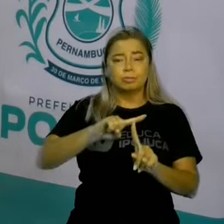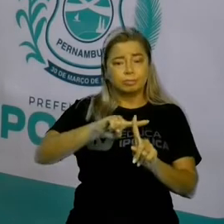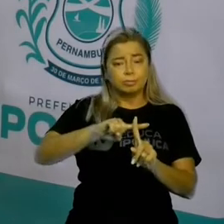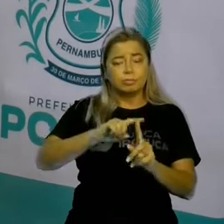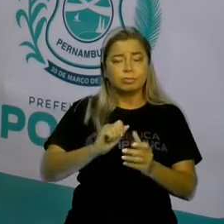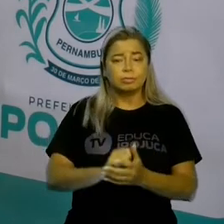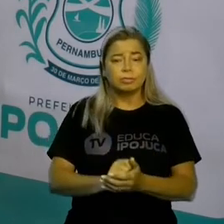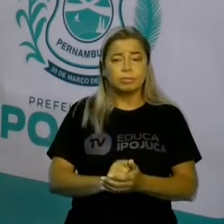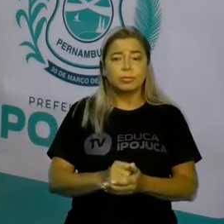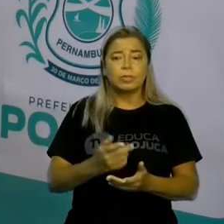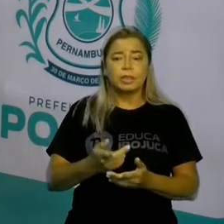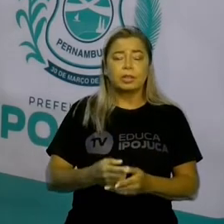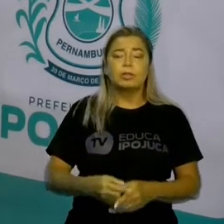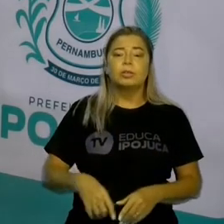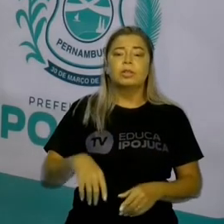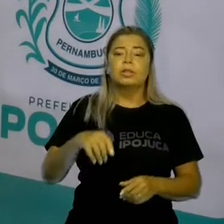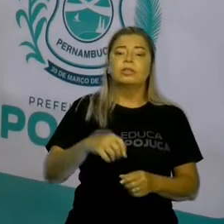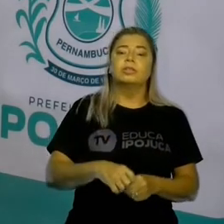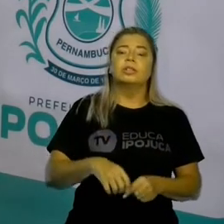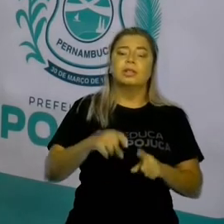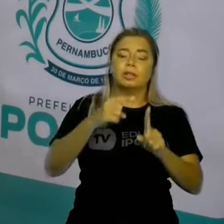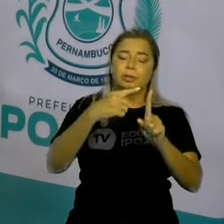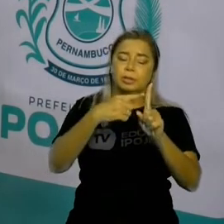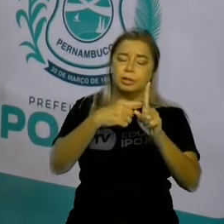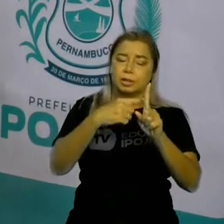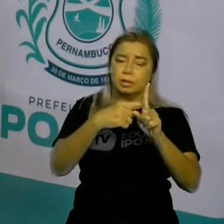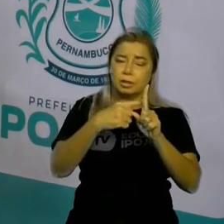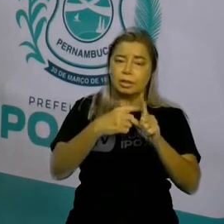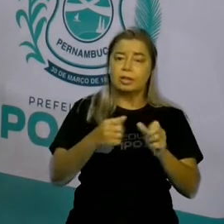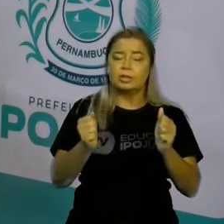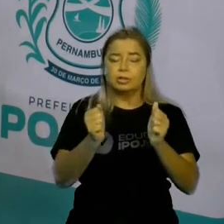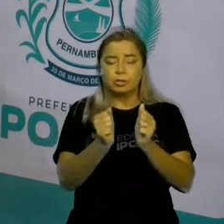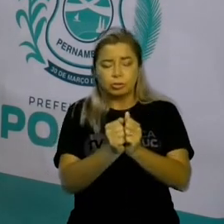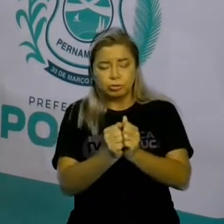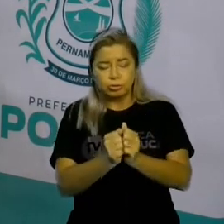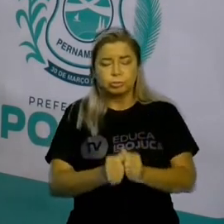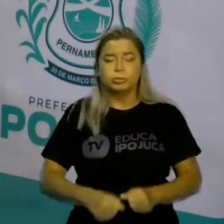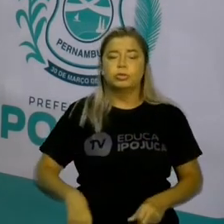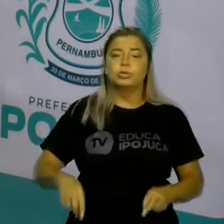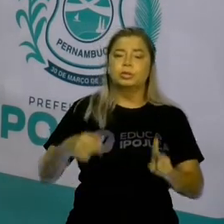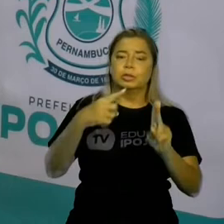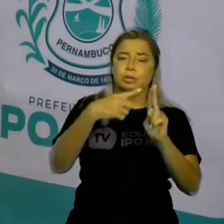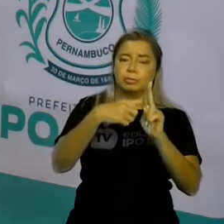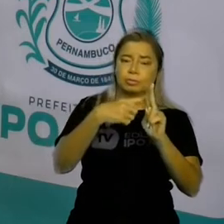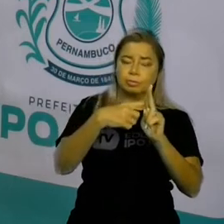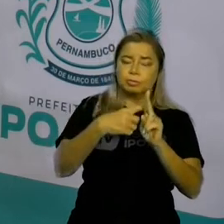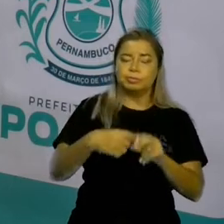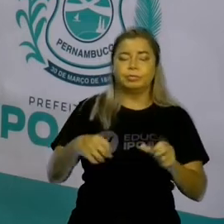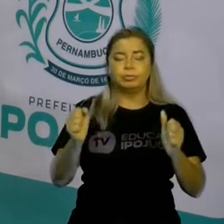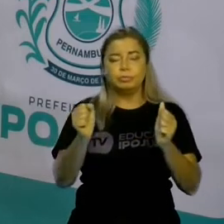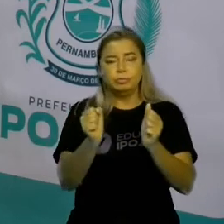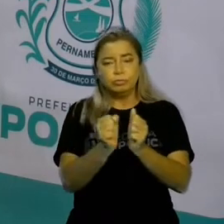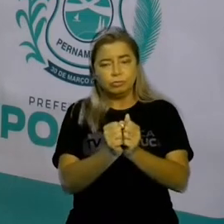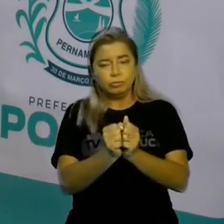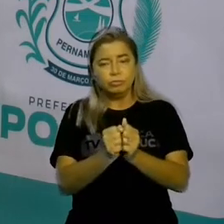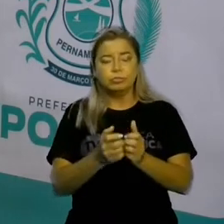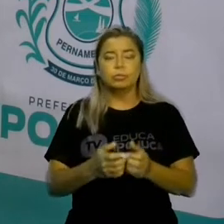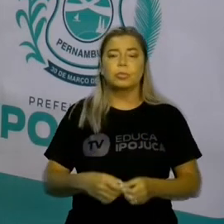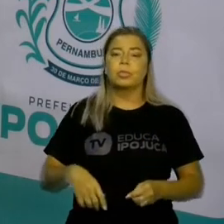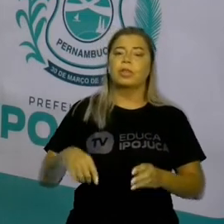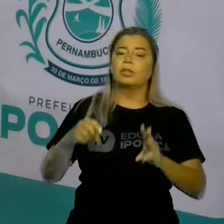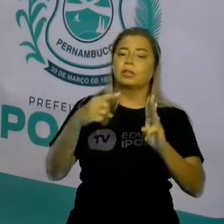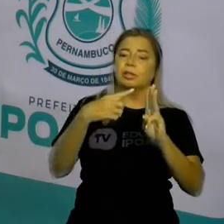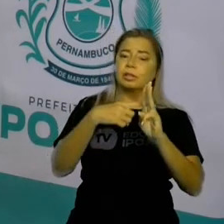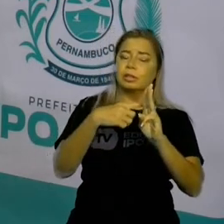Unidade junto com unidade, dezena junto com dezena, centena com centena, unidade de milhar